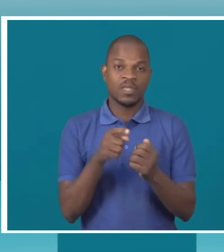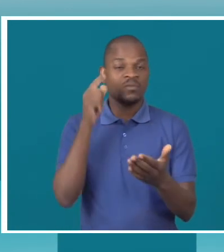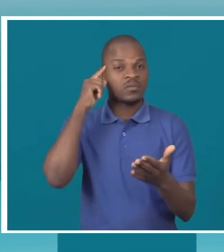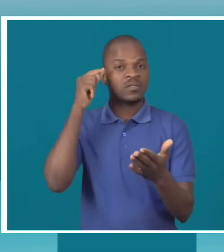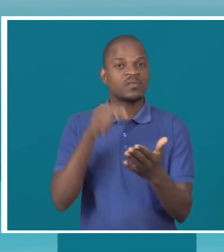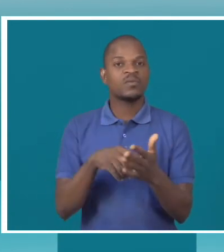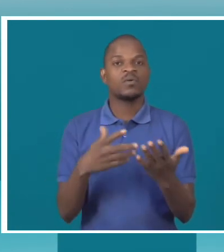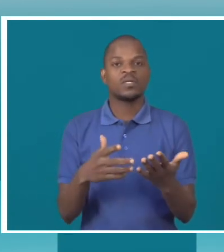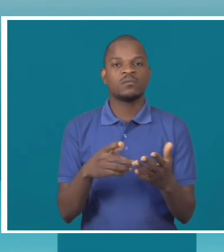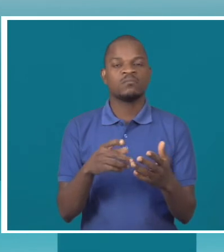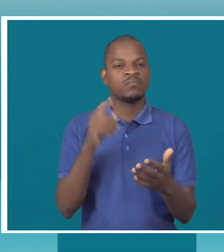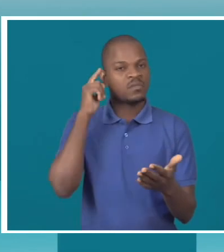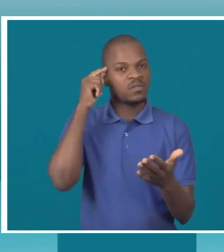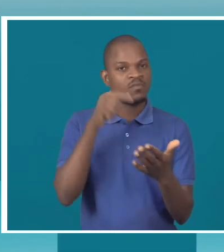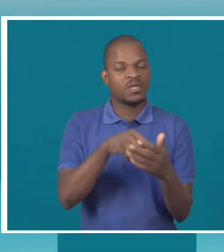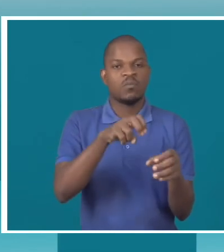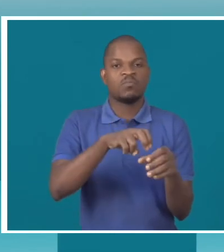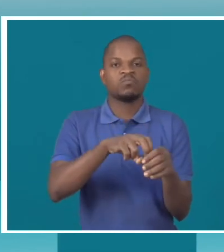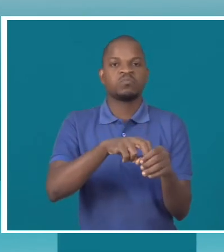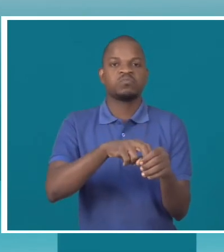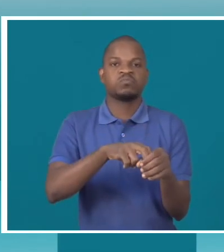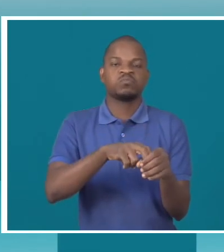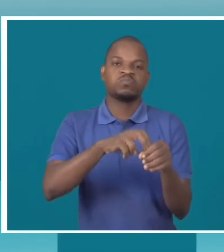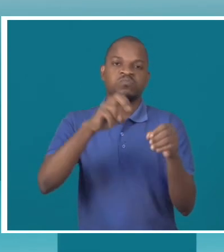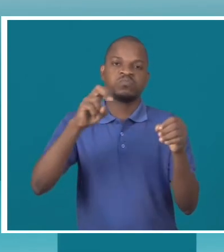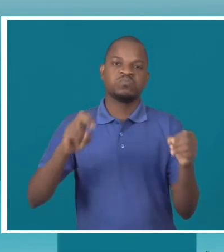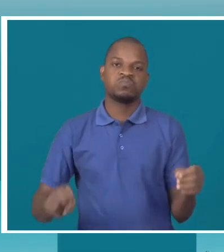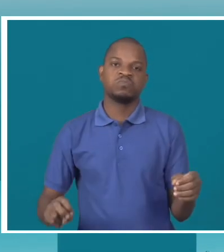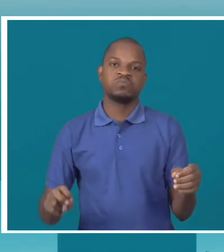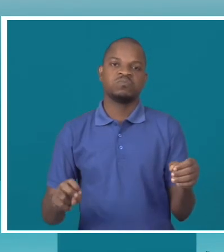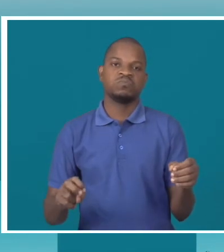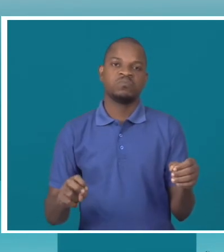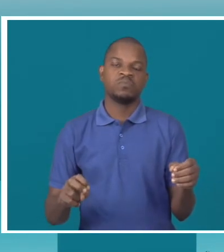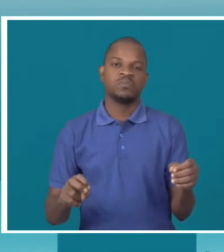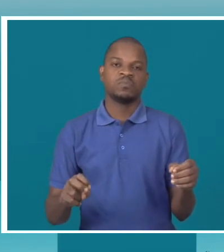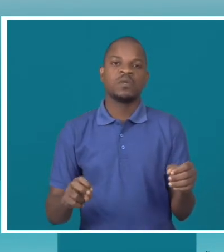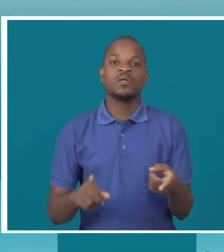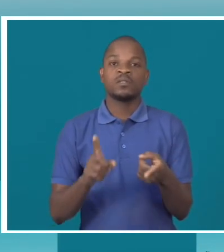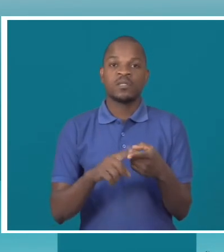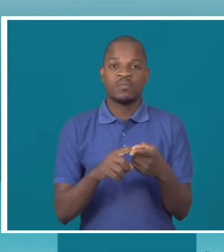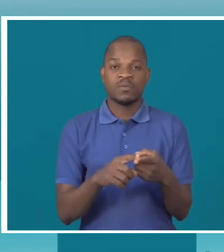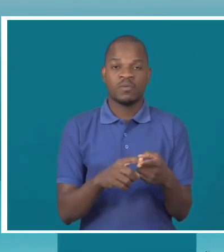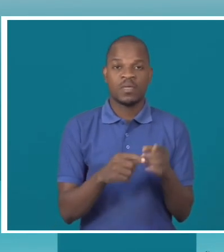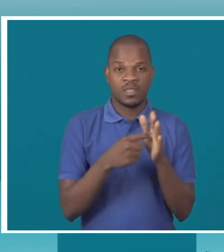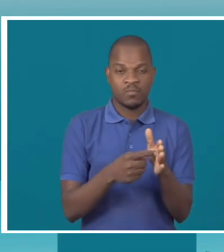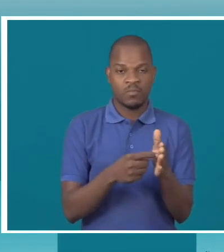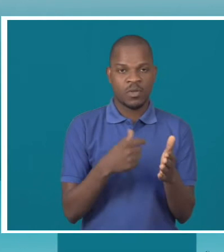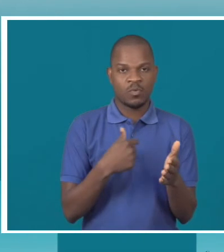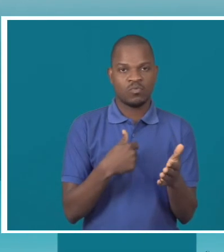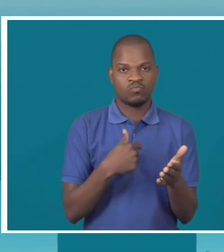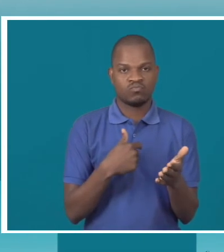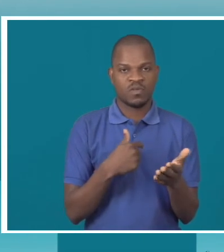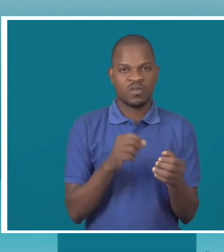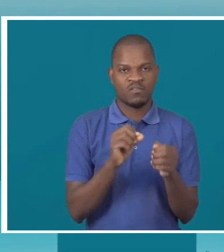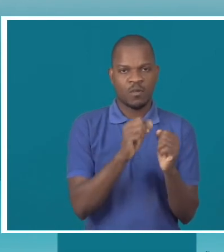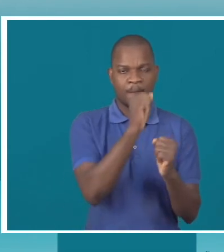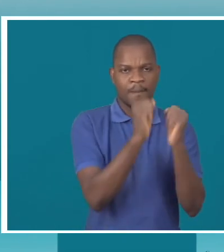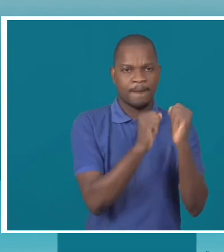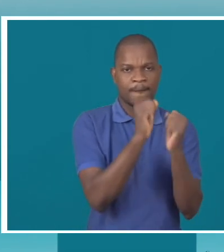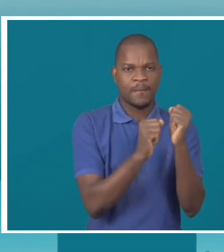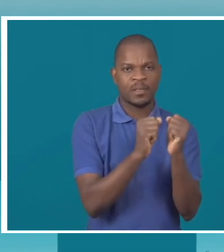significa exclusão. É só imaginar para eu só ter 150